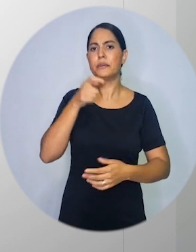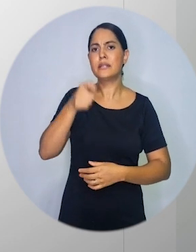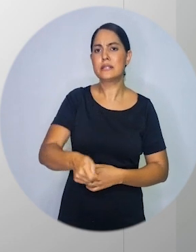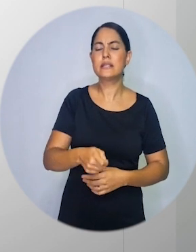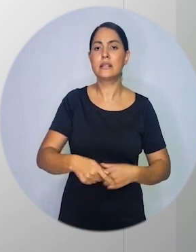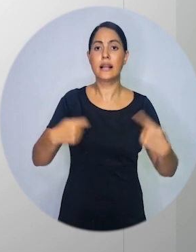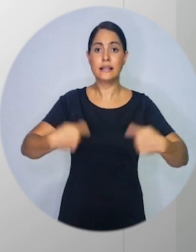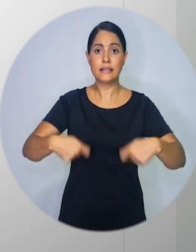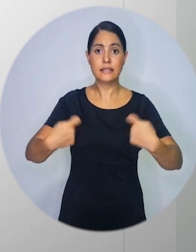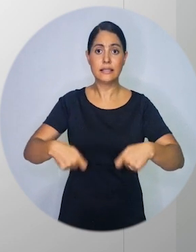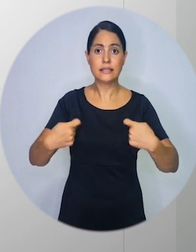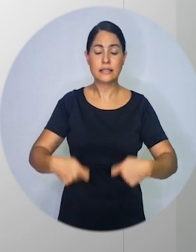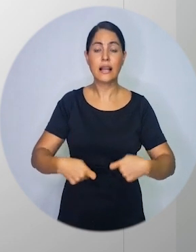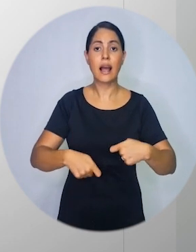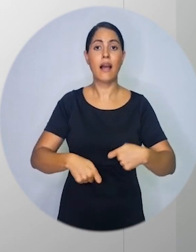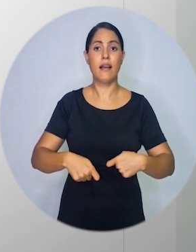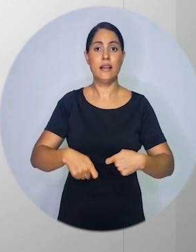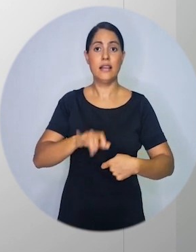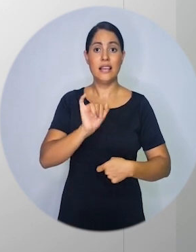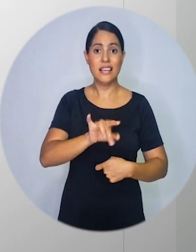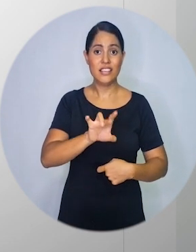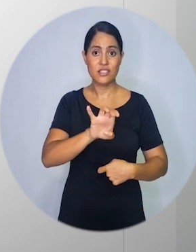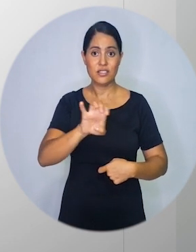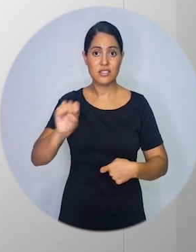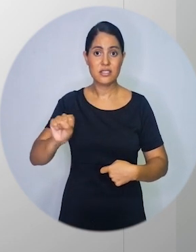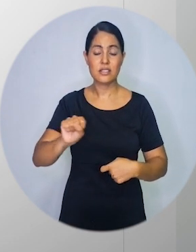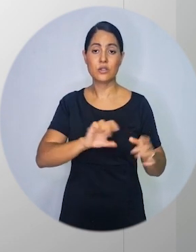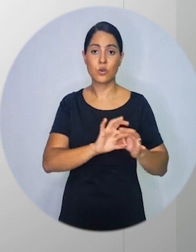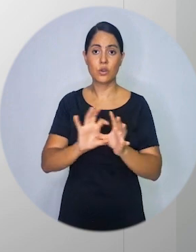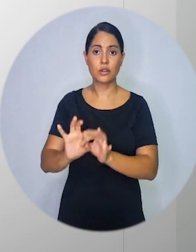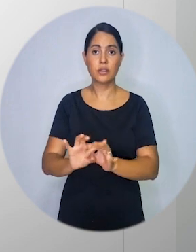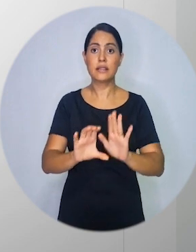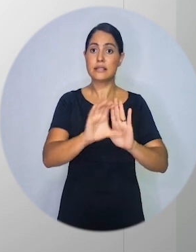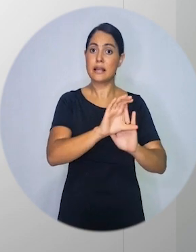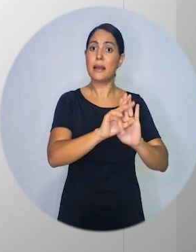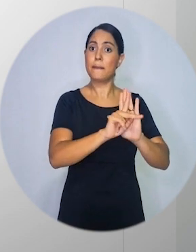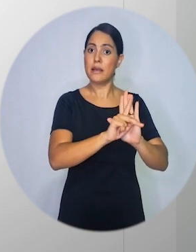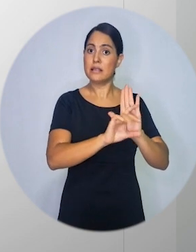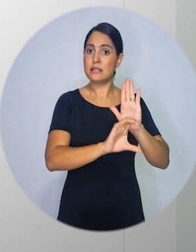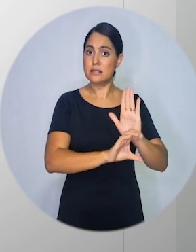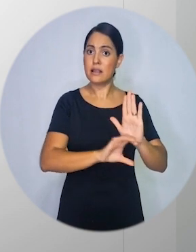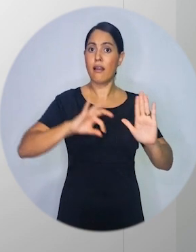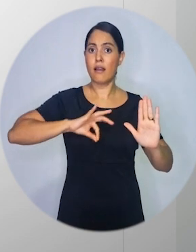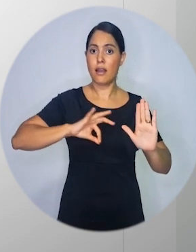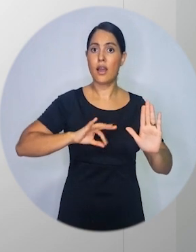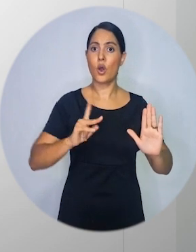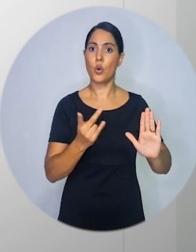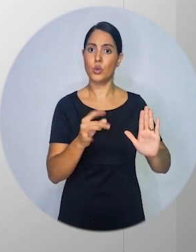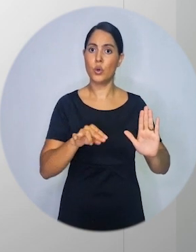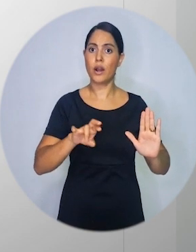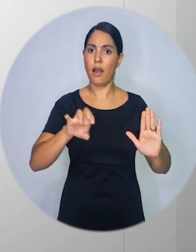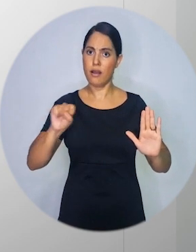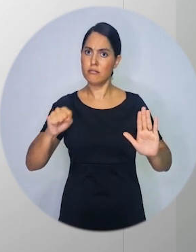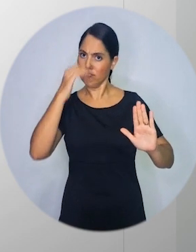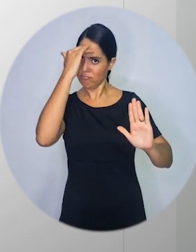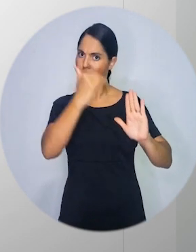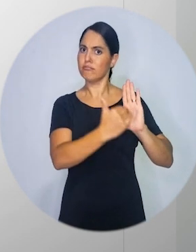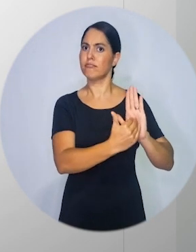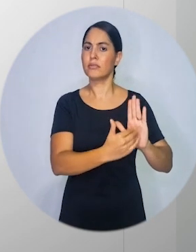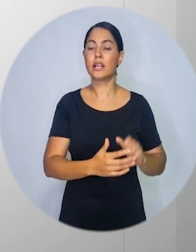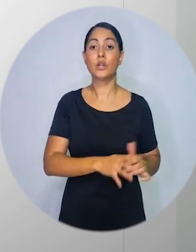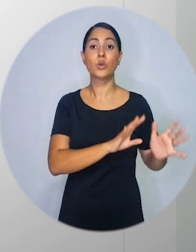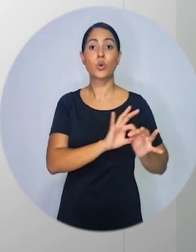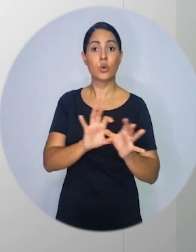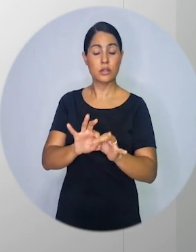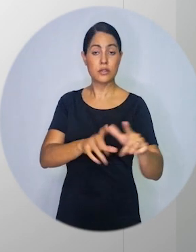a decisão sobre a obrigatoriedade de aplicação dos índices que constam no Código de Processo Civil para o cálculo dos honorários de